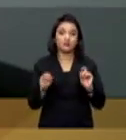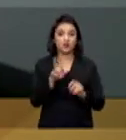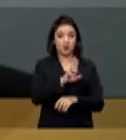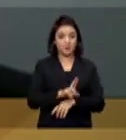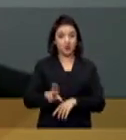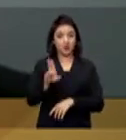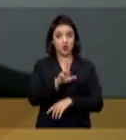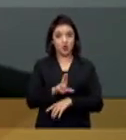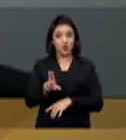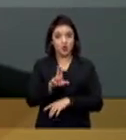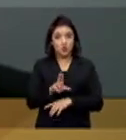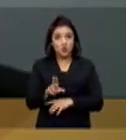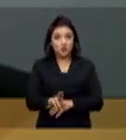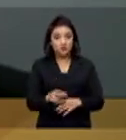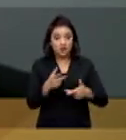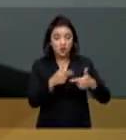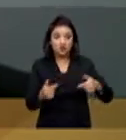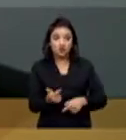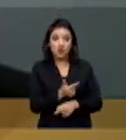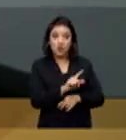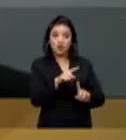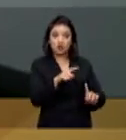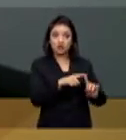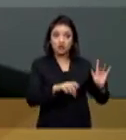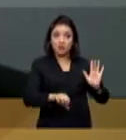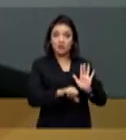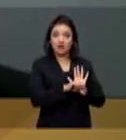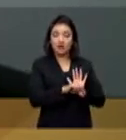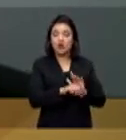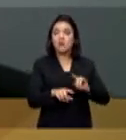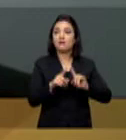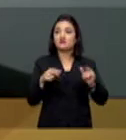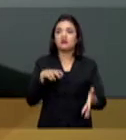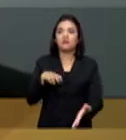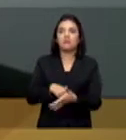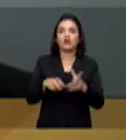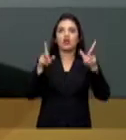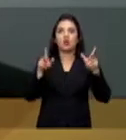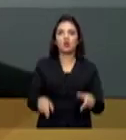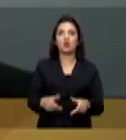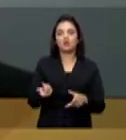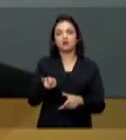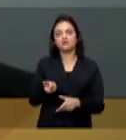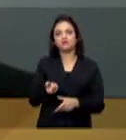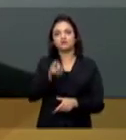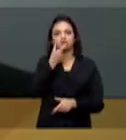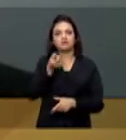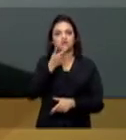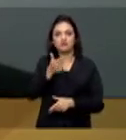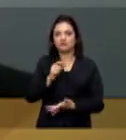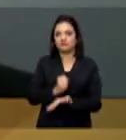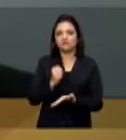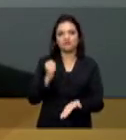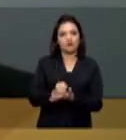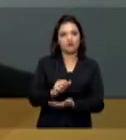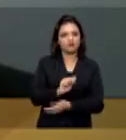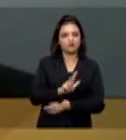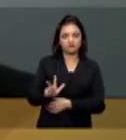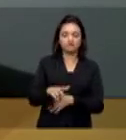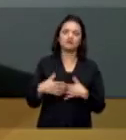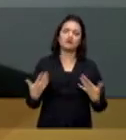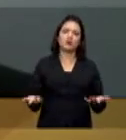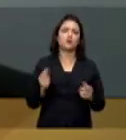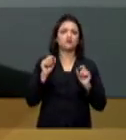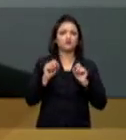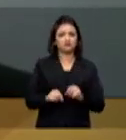de outro tipo penal para fixação da pena pela importação de medicamentos em registro. Senhor presidente, não me é desconhecido o entendimento